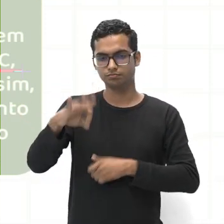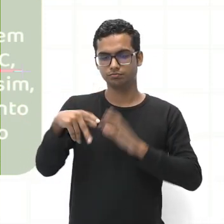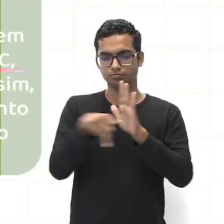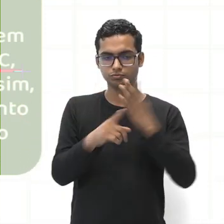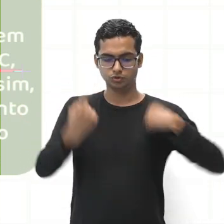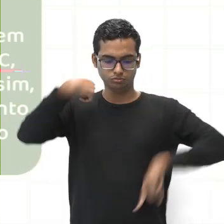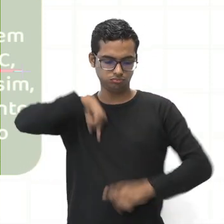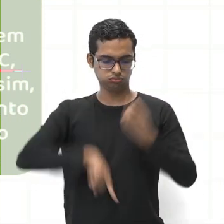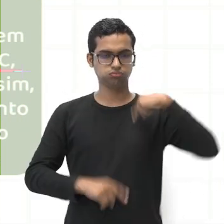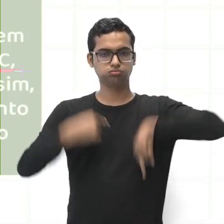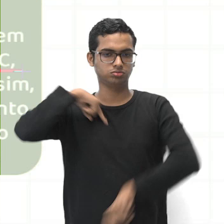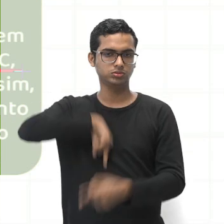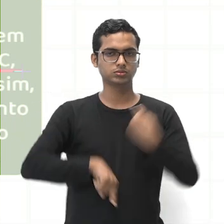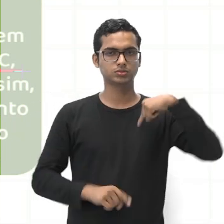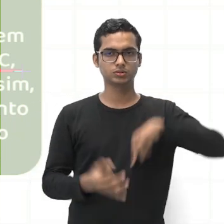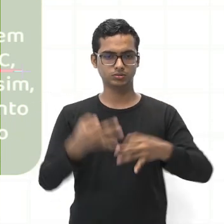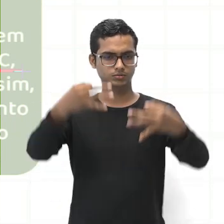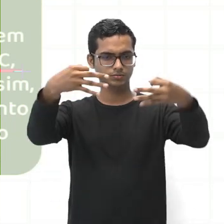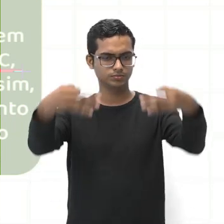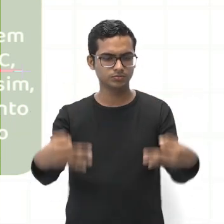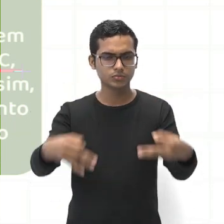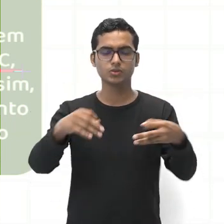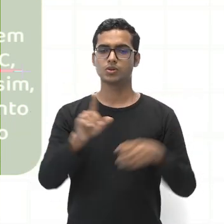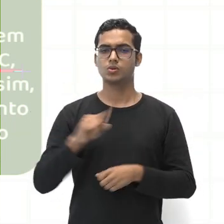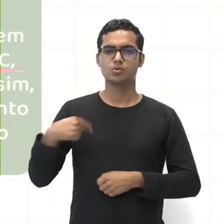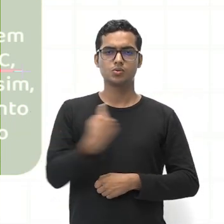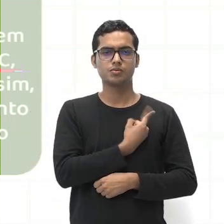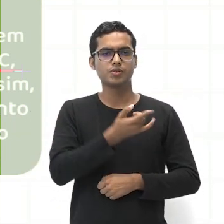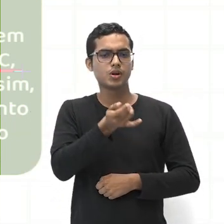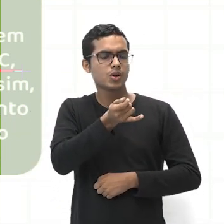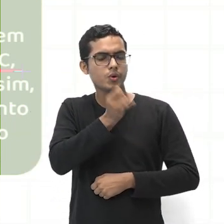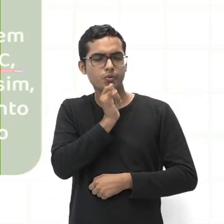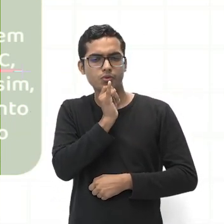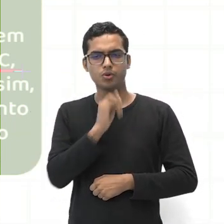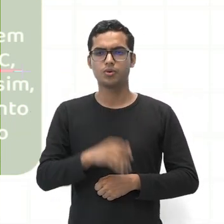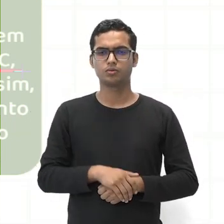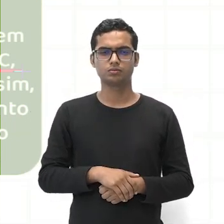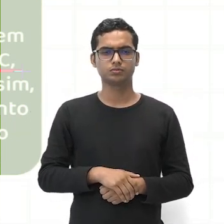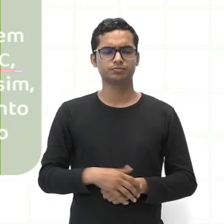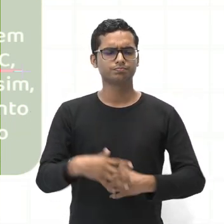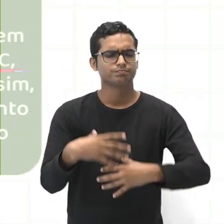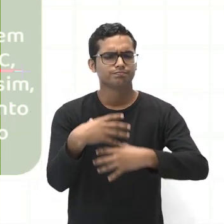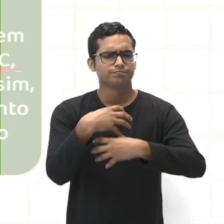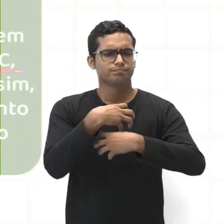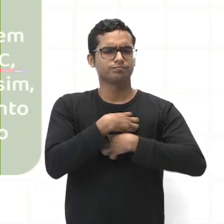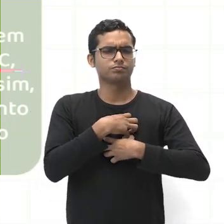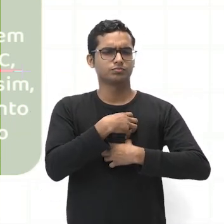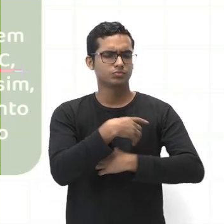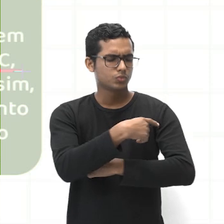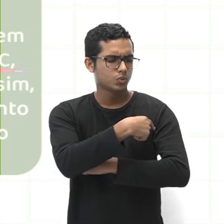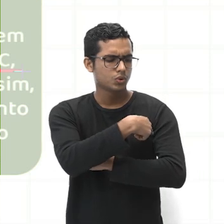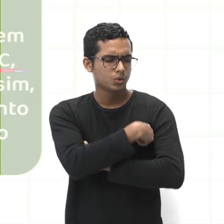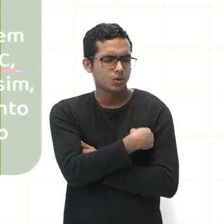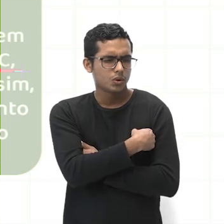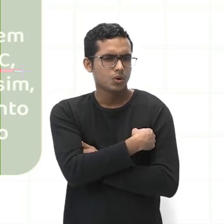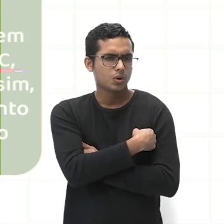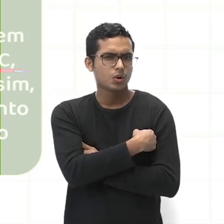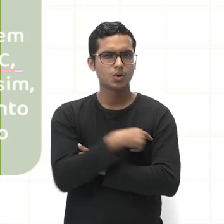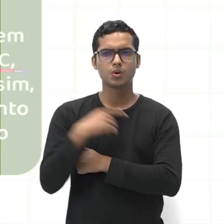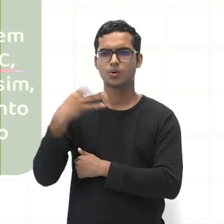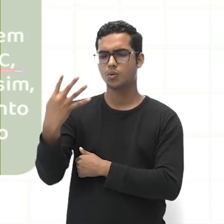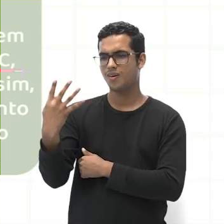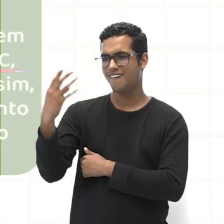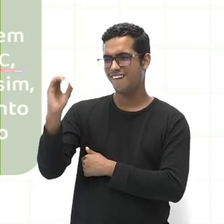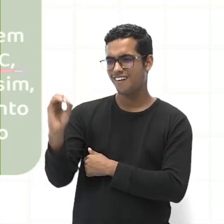nosso organismo. Então, por mais que a gente diga que a nossa sensação térmica está em